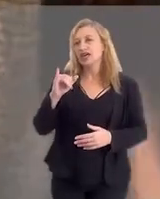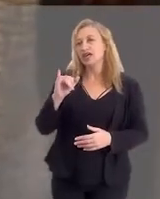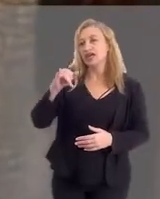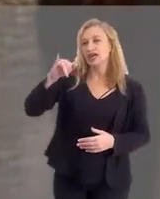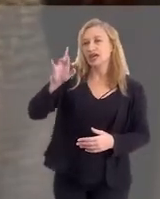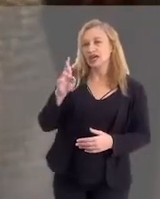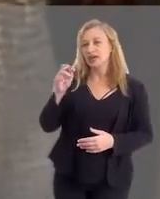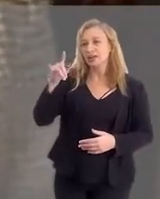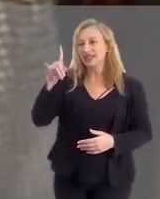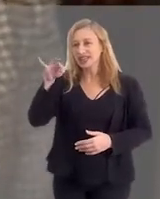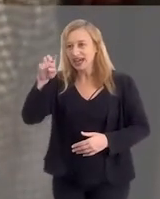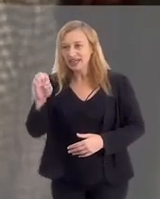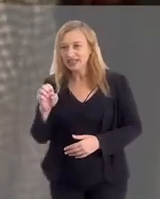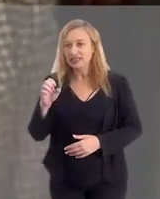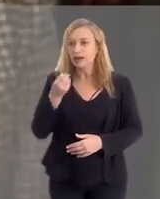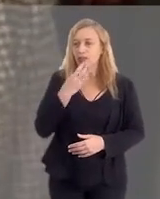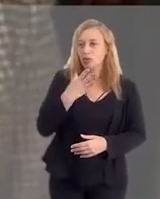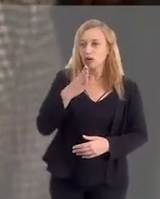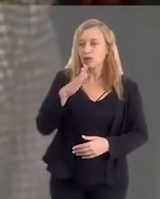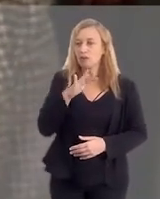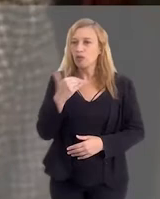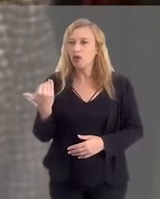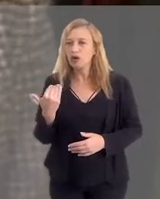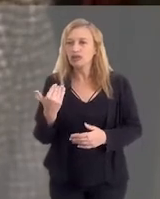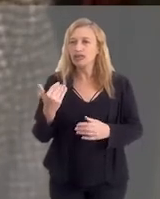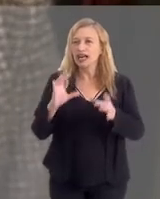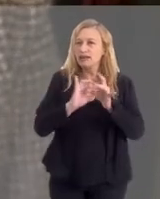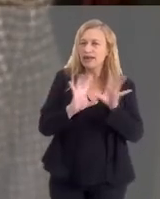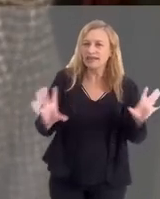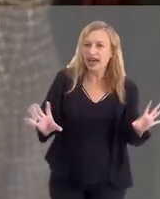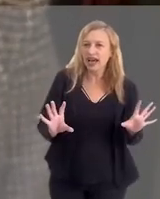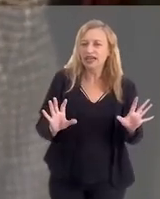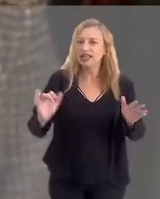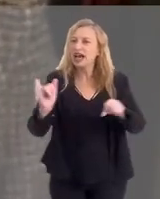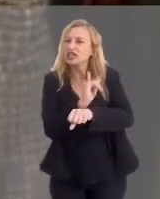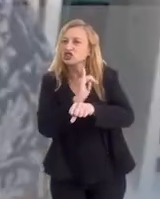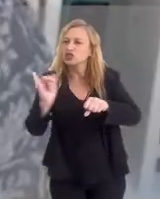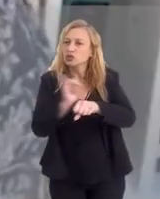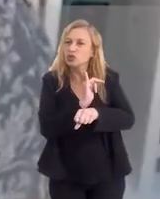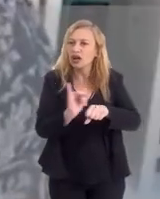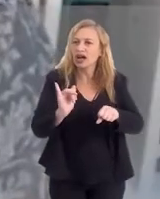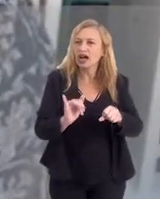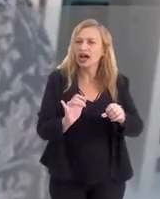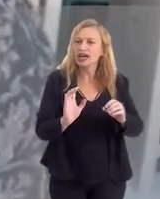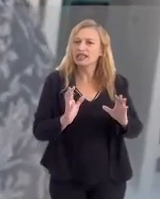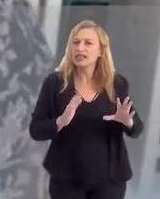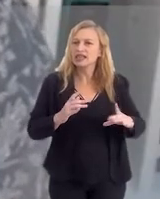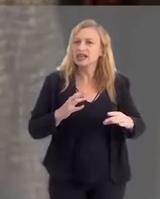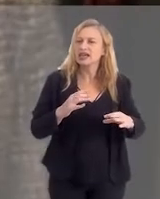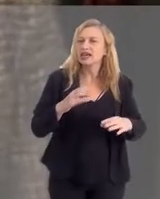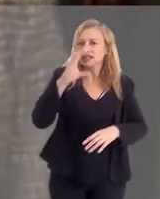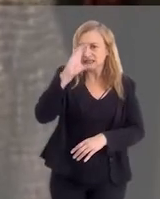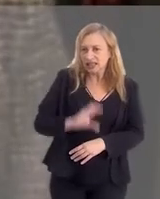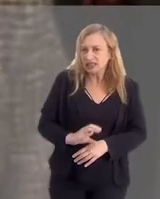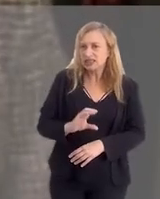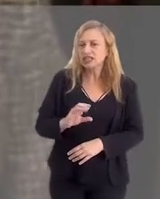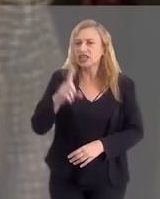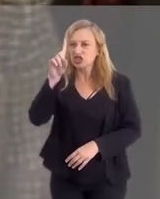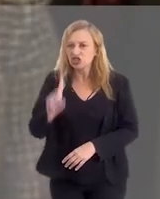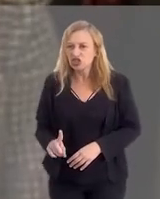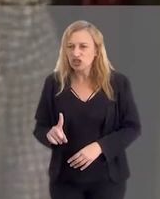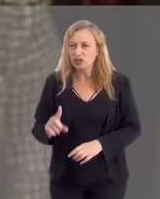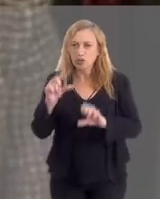que compravam a liberdade e articulavam essa cidadania,